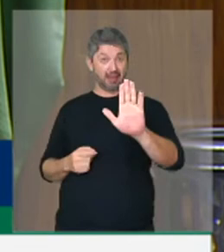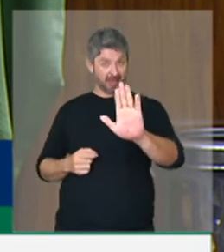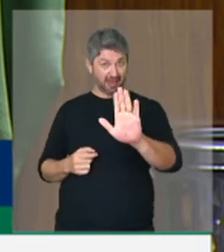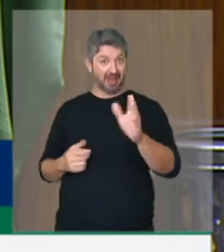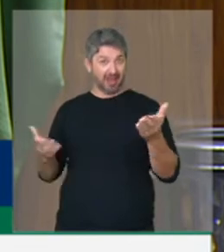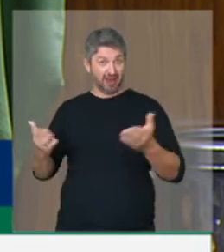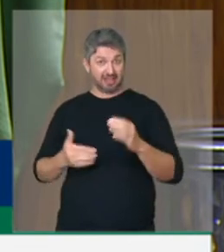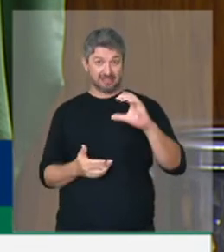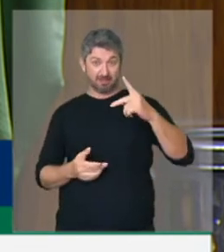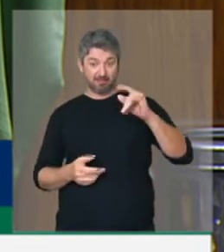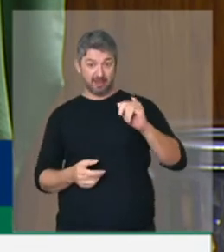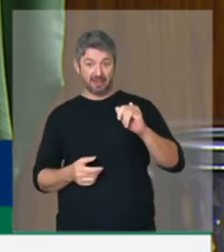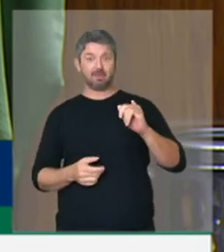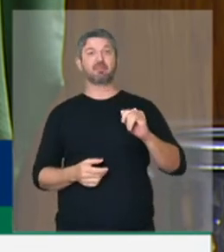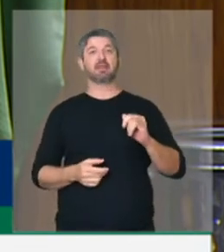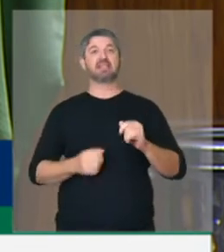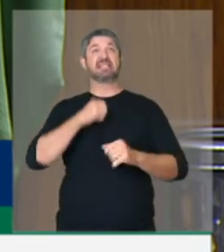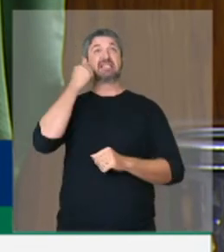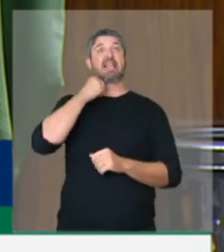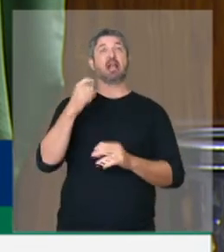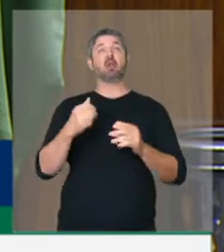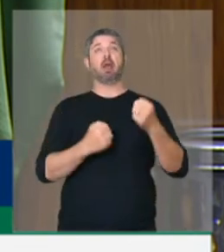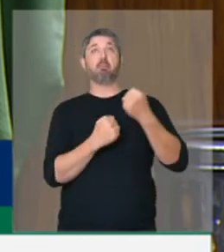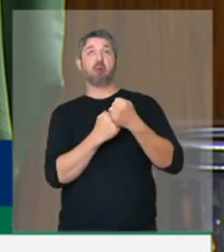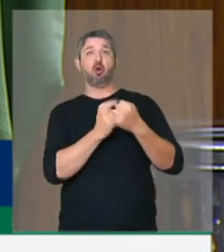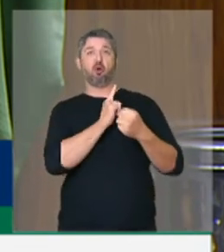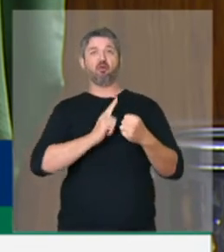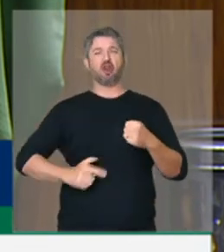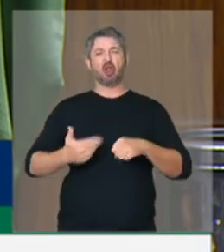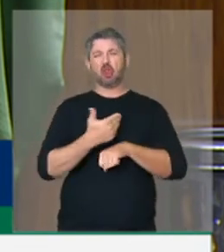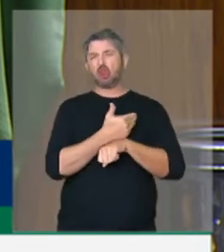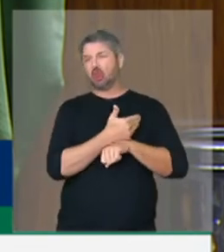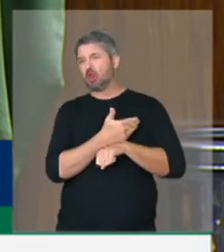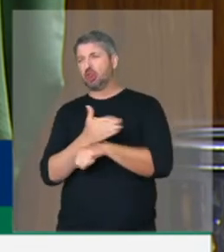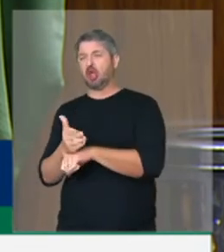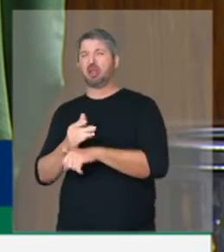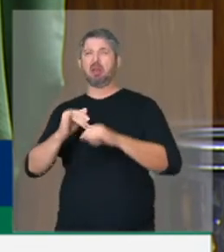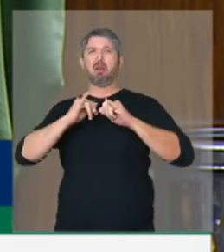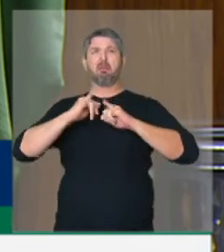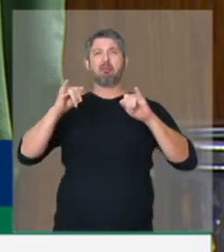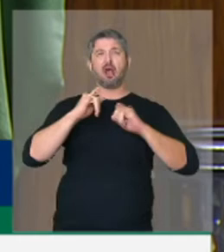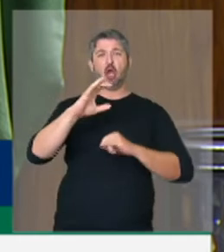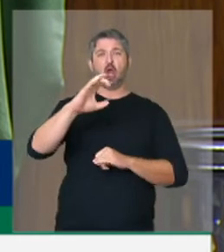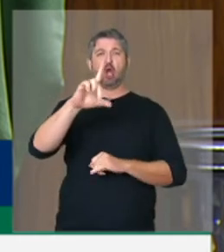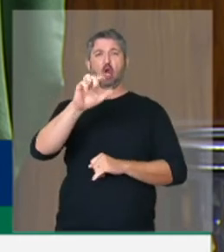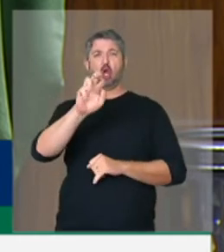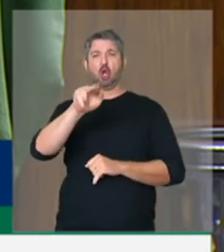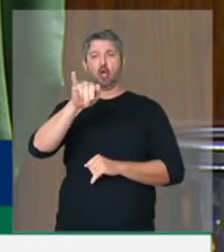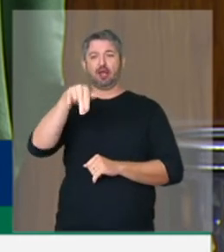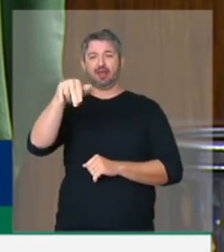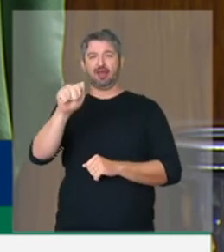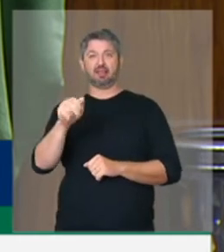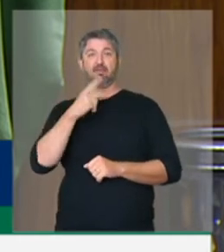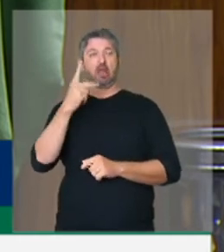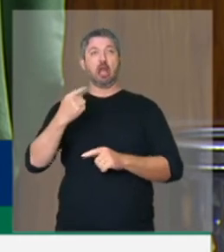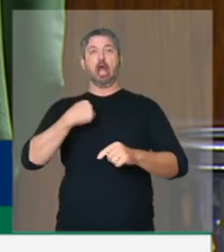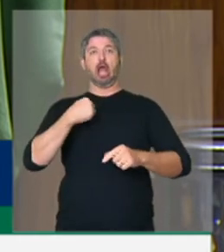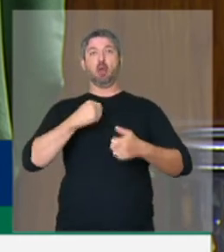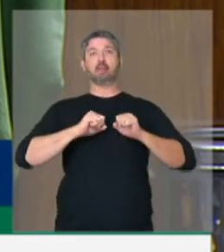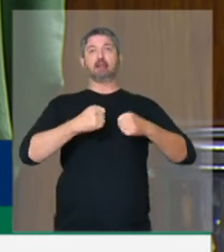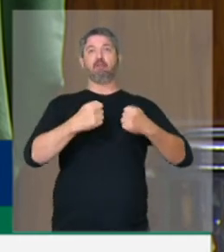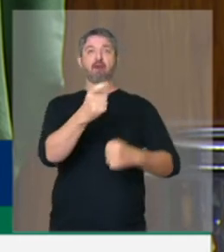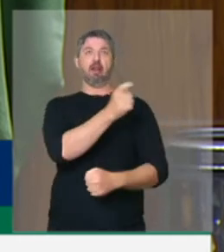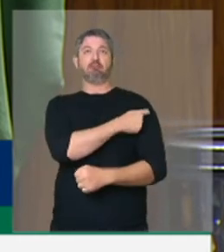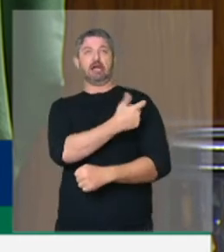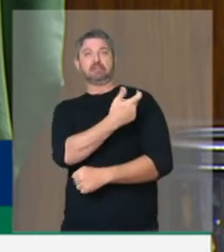CPI senadores governistas, que o tempo inteiro fizeram propaganda da cloroquina, posarem de defensores da vacina,